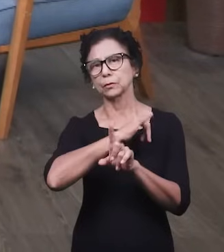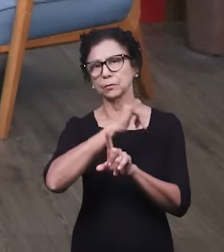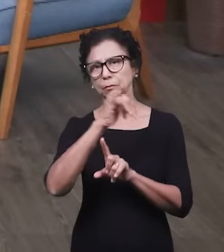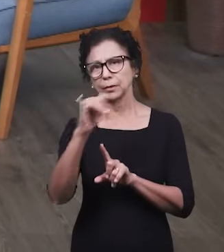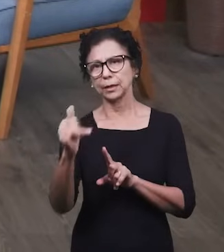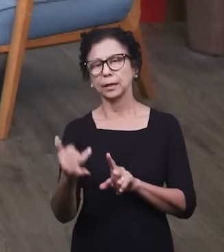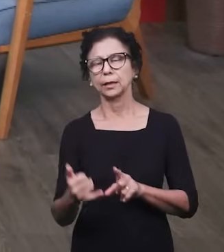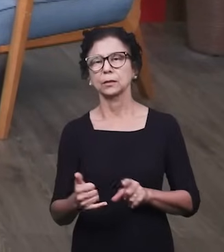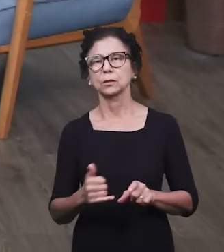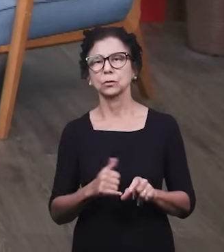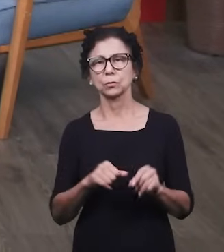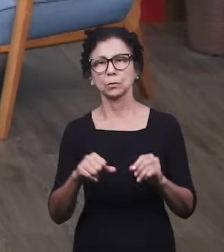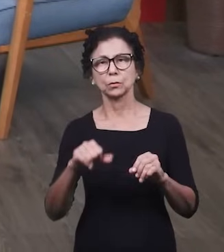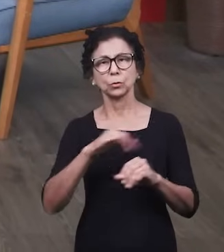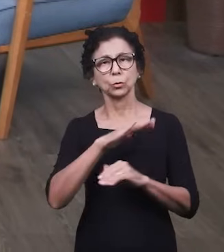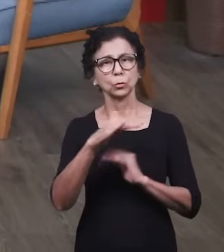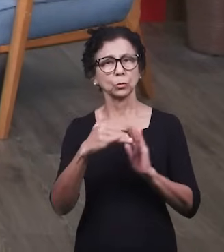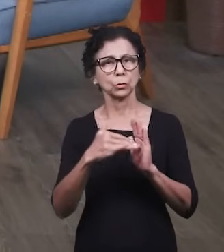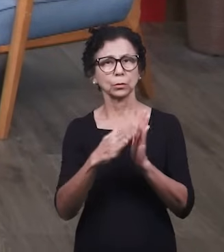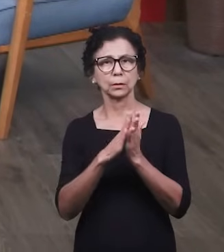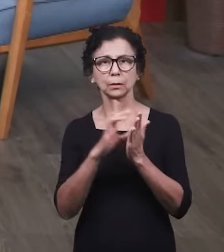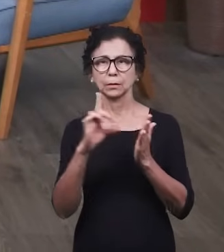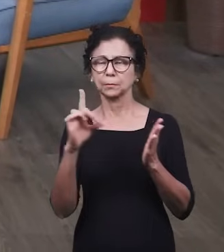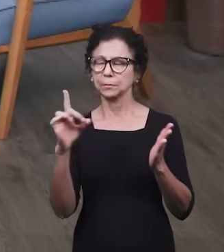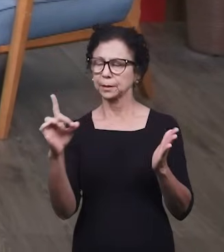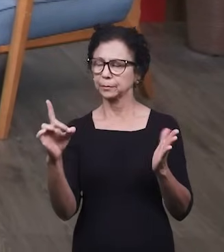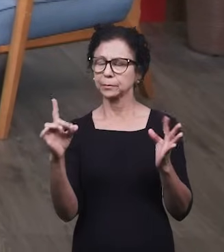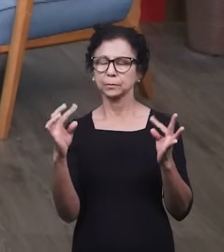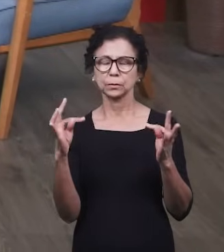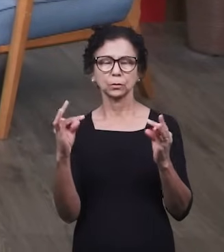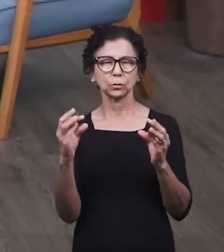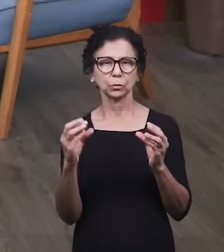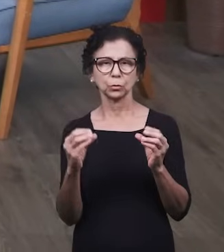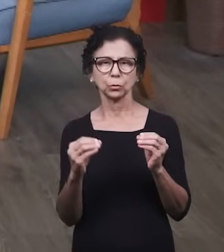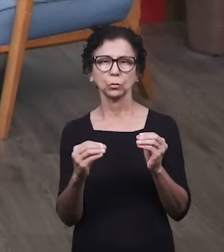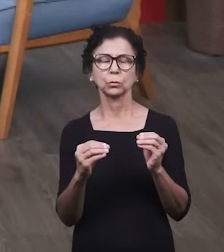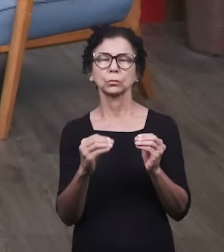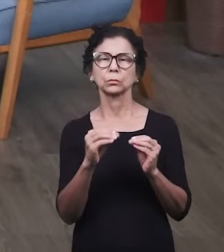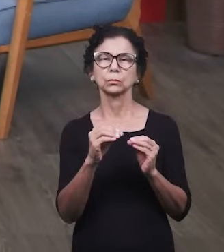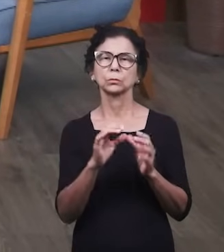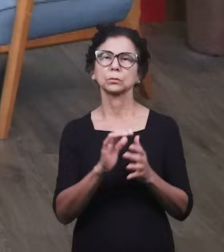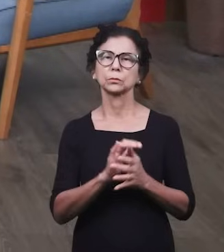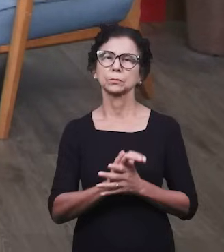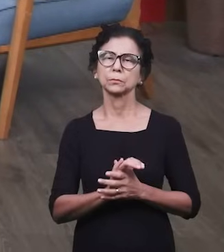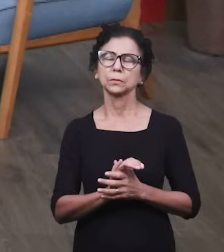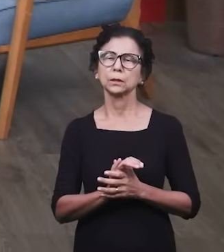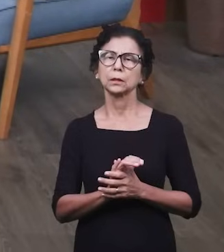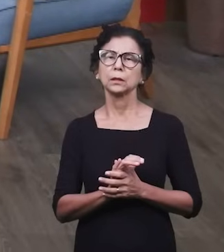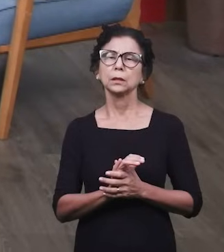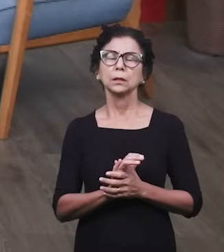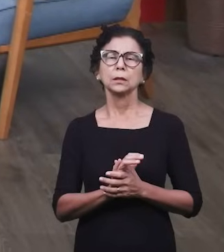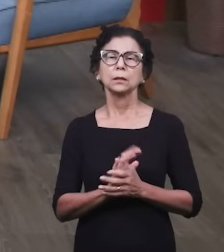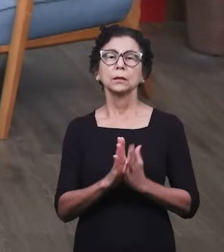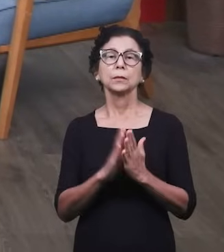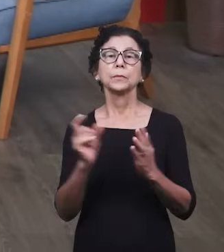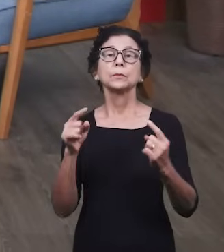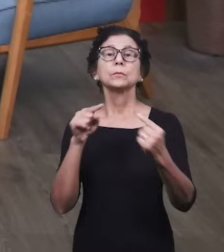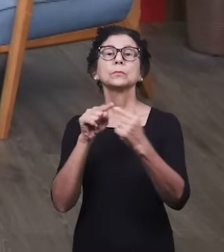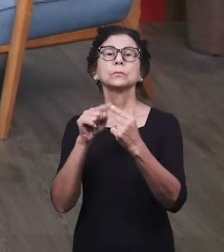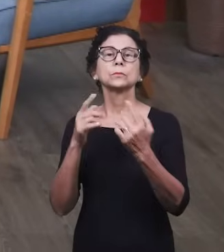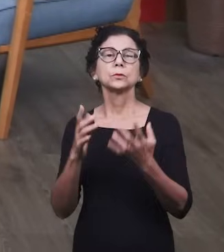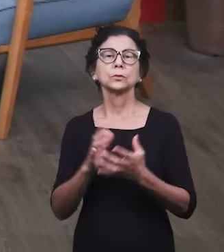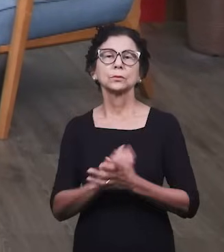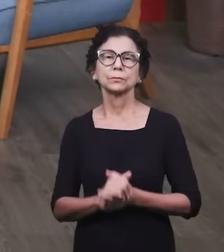Daniel, em toda a Bíblia. Qual é o principal objetivo da Bíblia, da palavra de